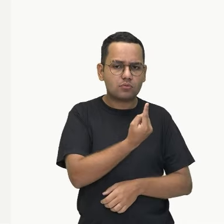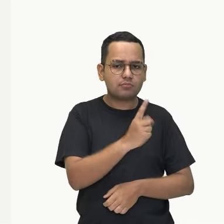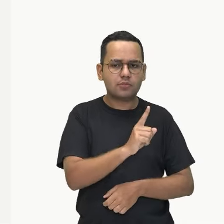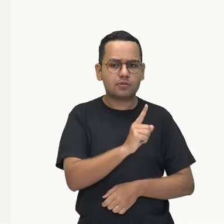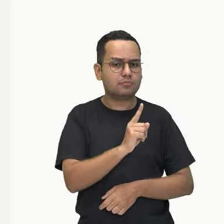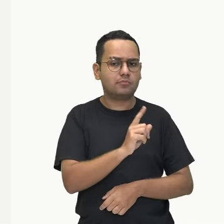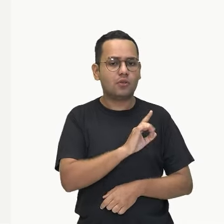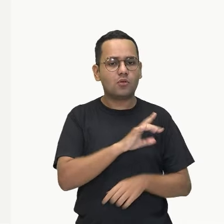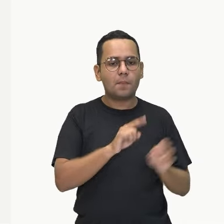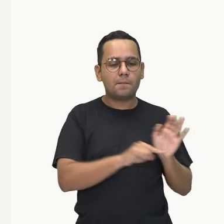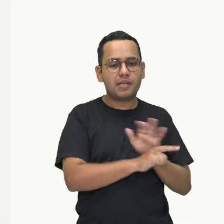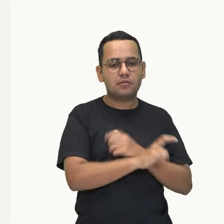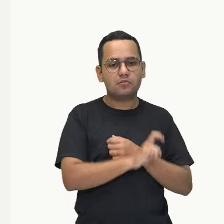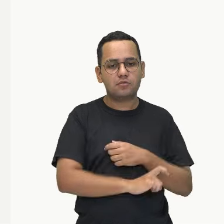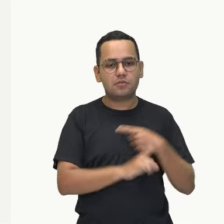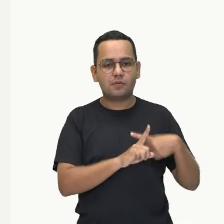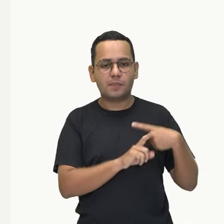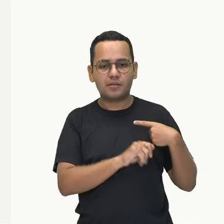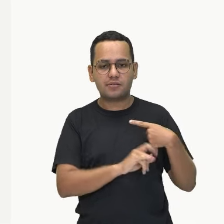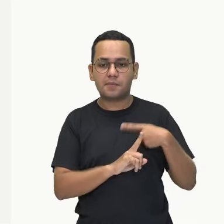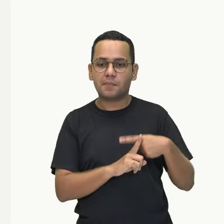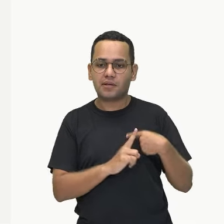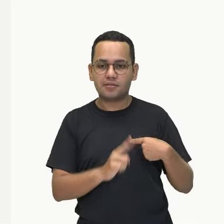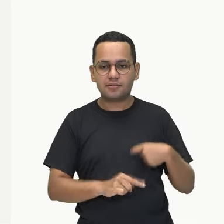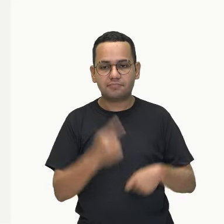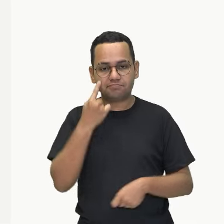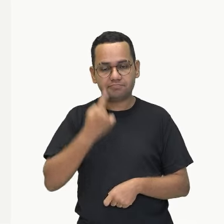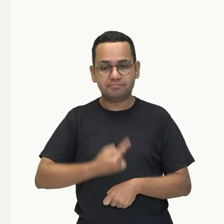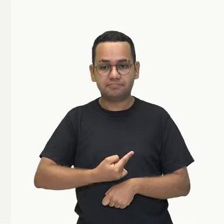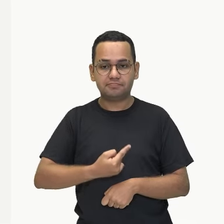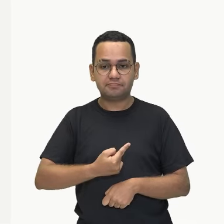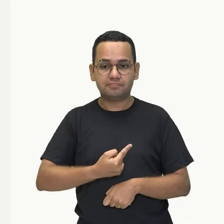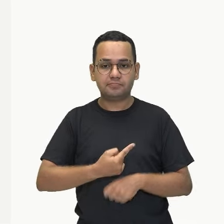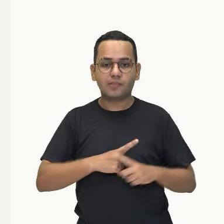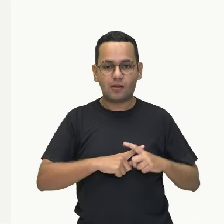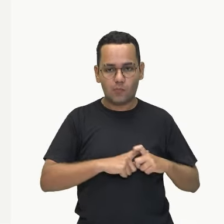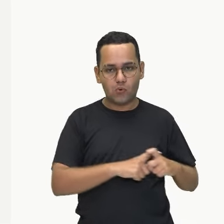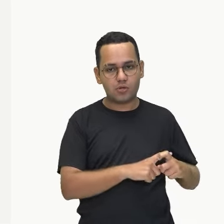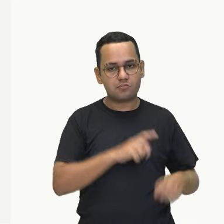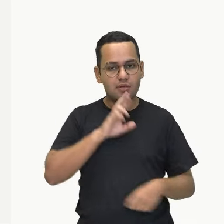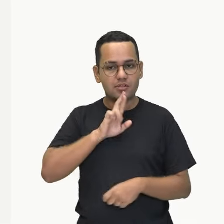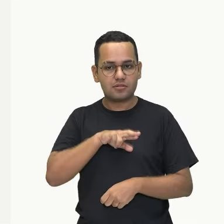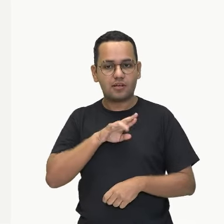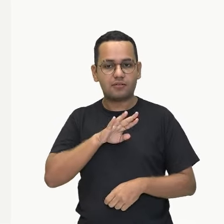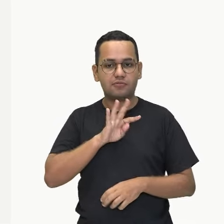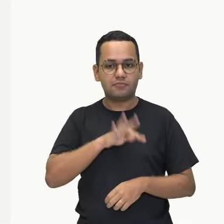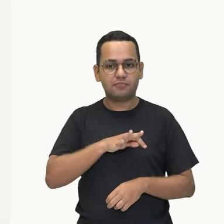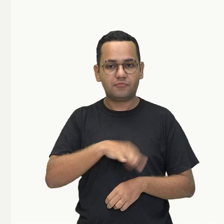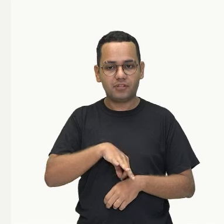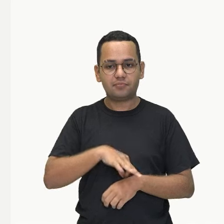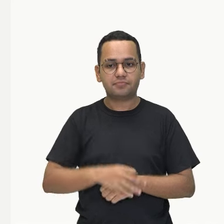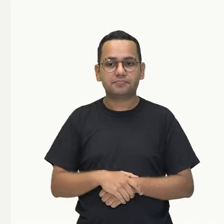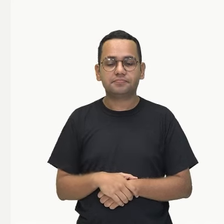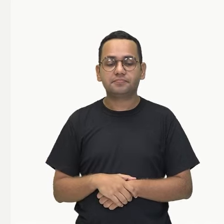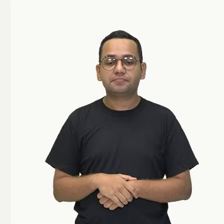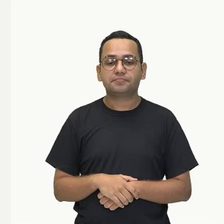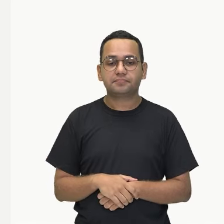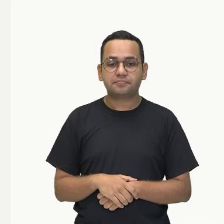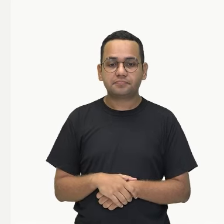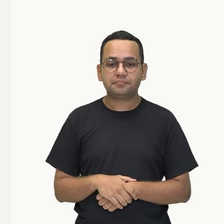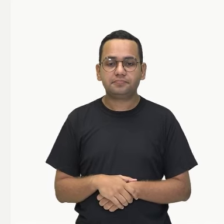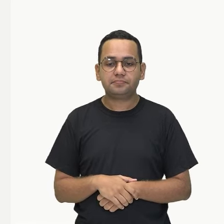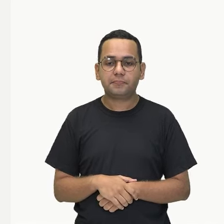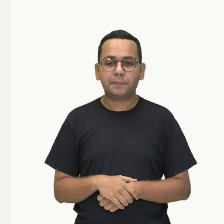menos x. Então, aí, o nosso polinômio resultado ficaria desta maneira. Tudo